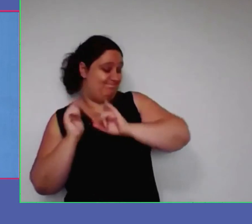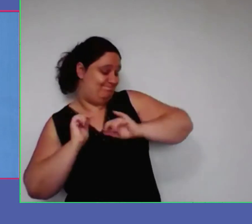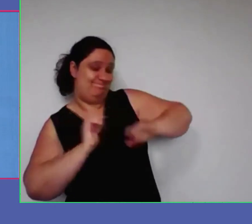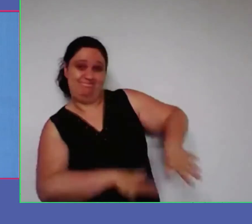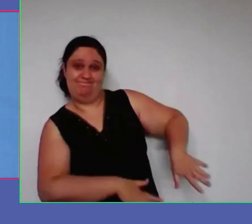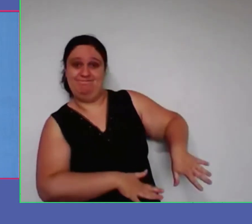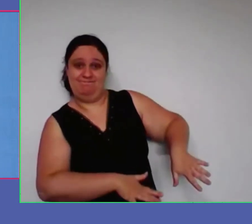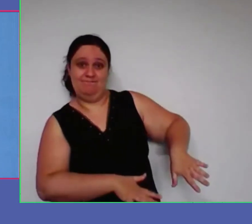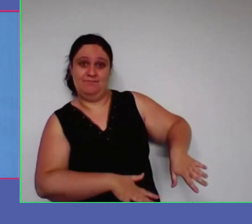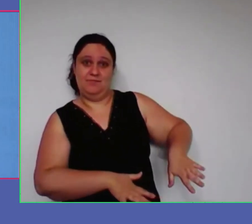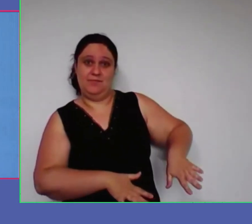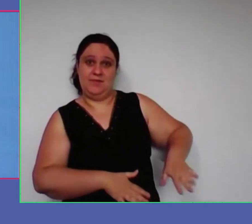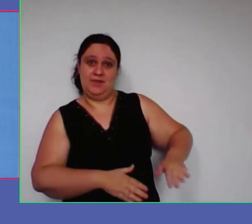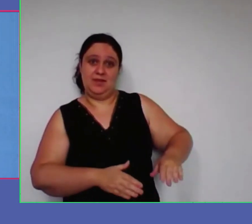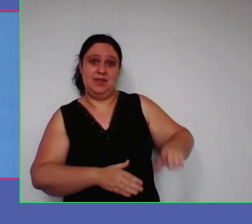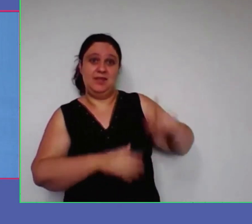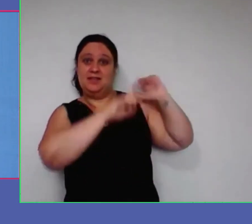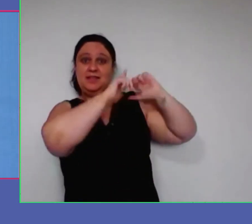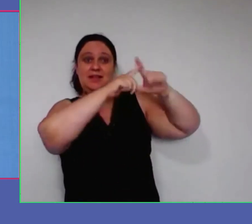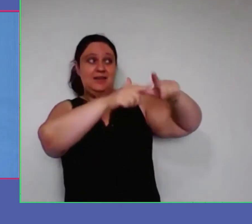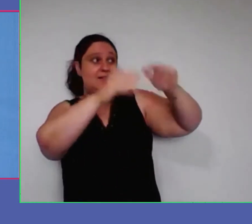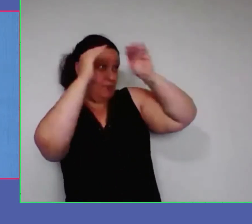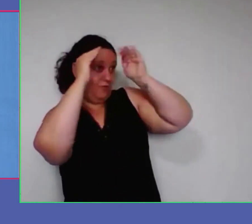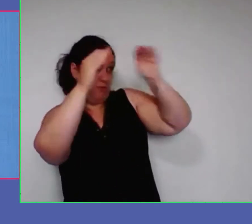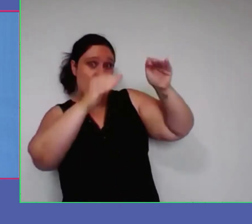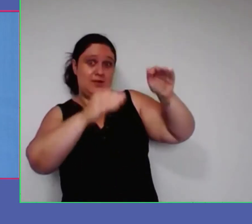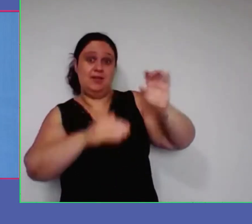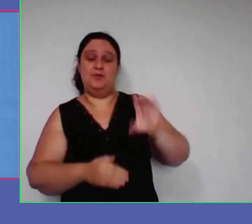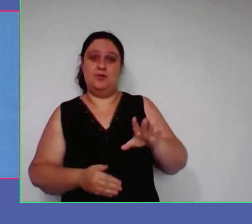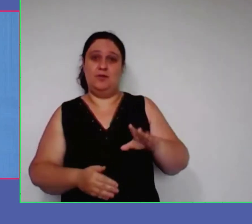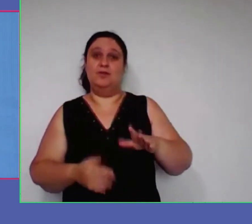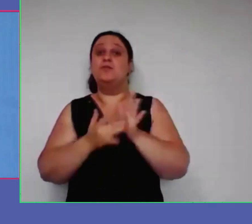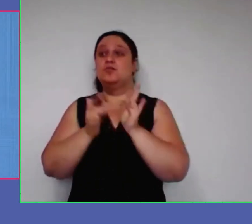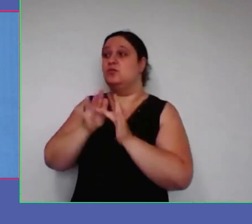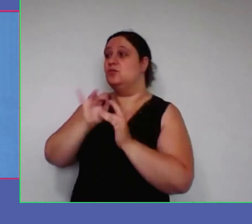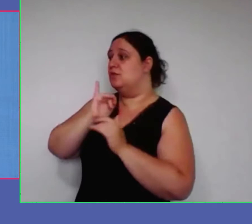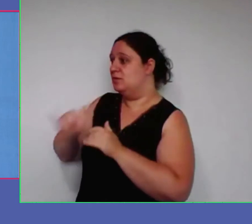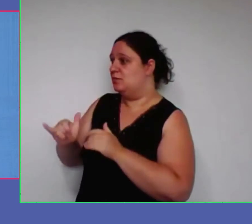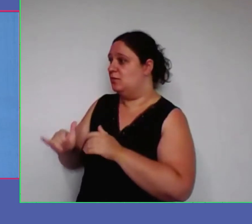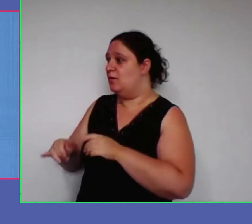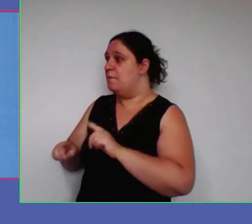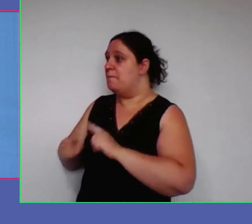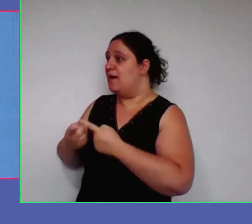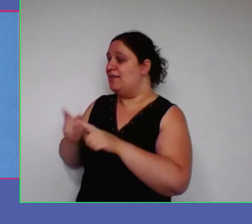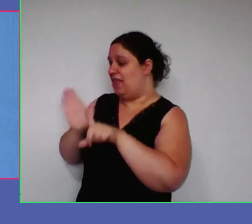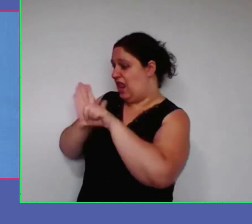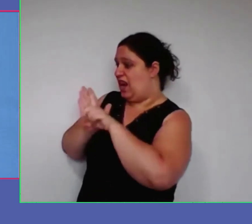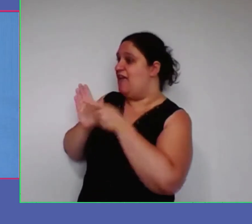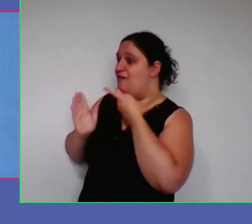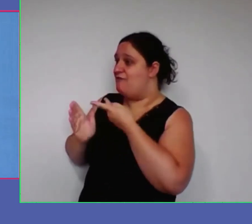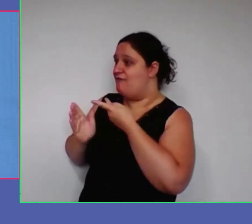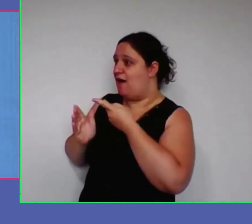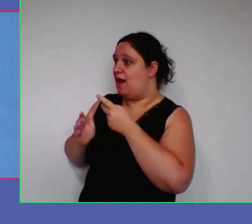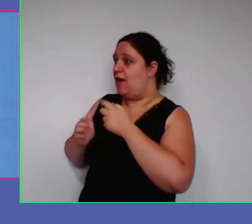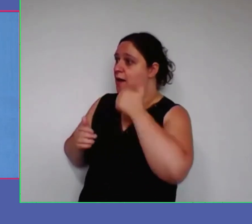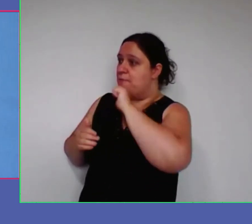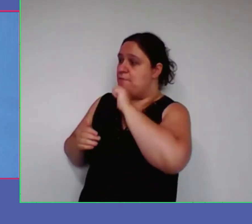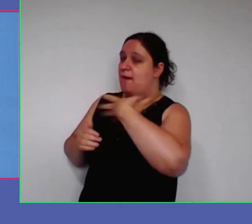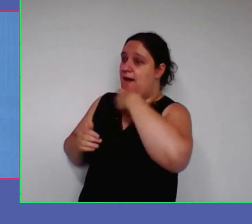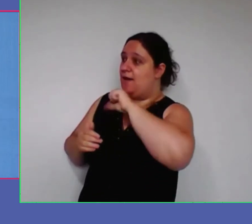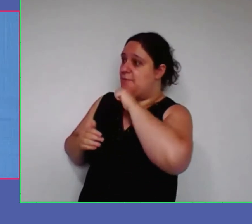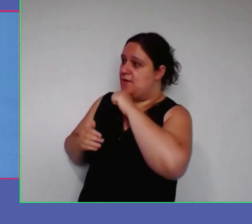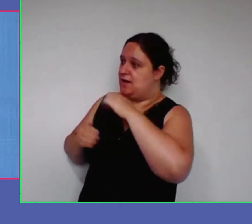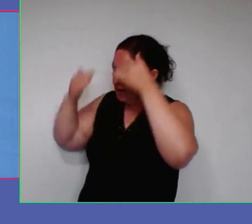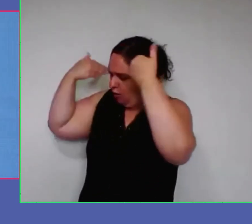quando a lei diz: honrará o teu pai e a tua mãe. E vocês dizem: mas